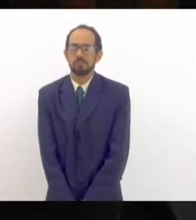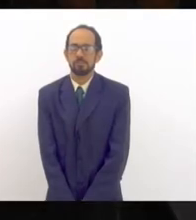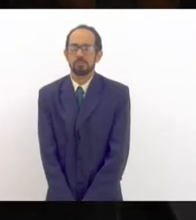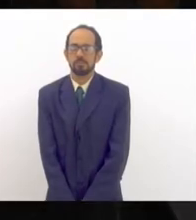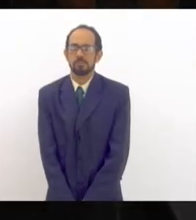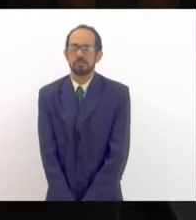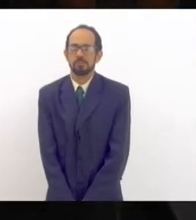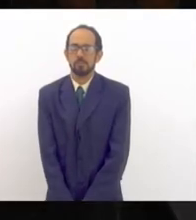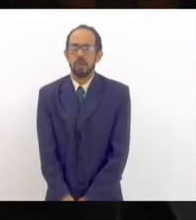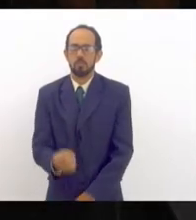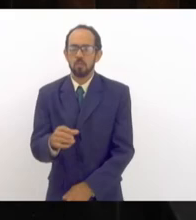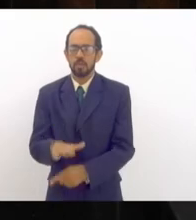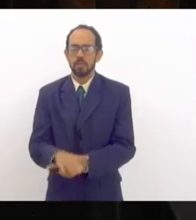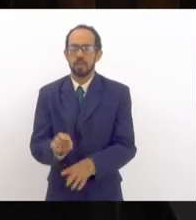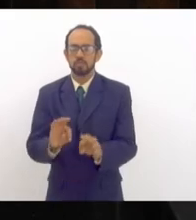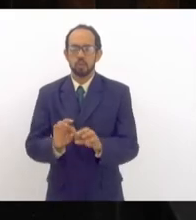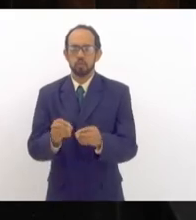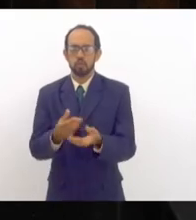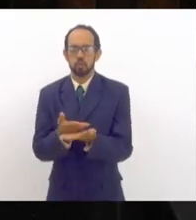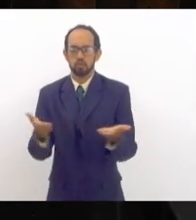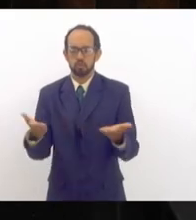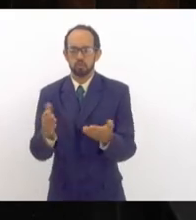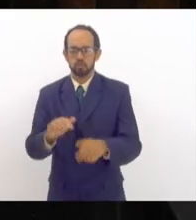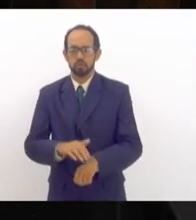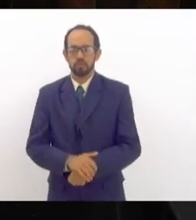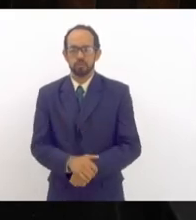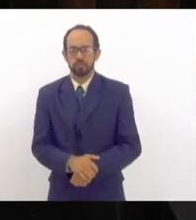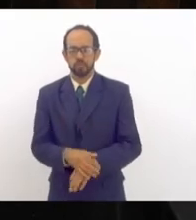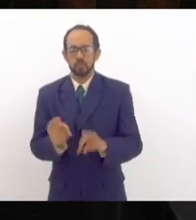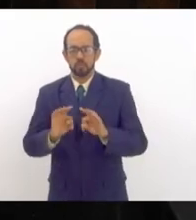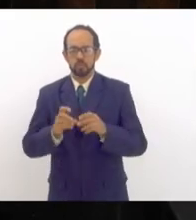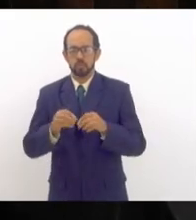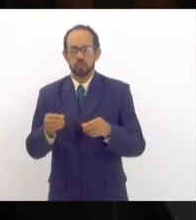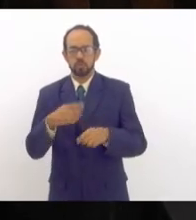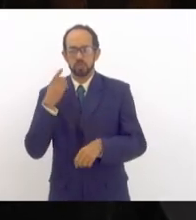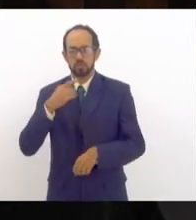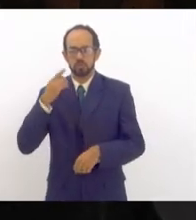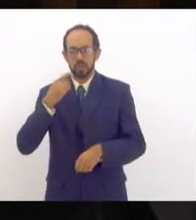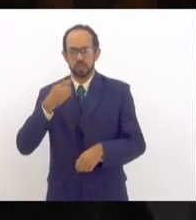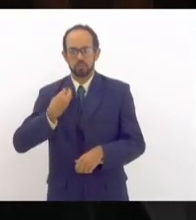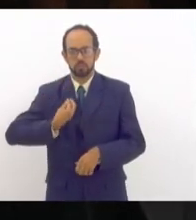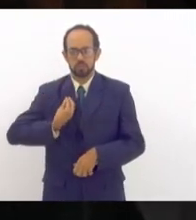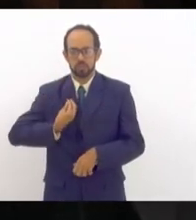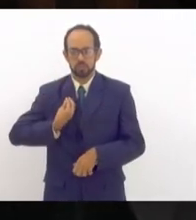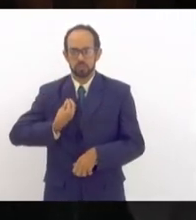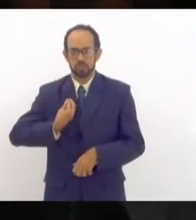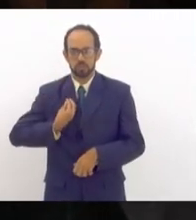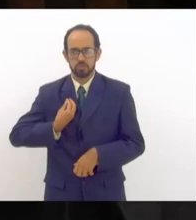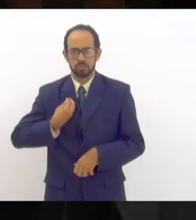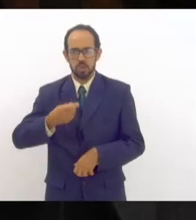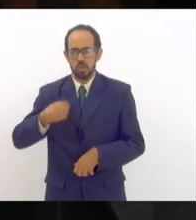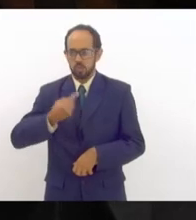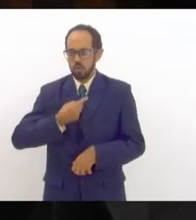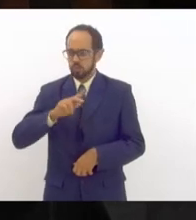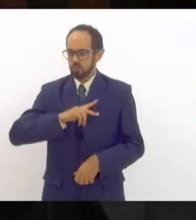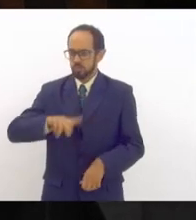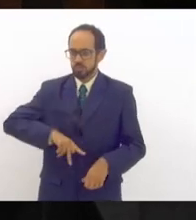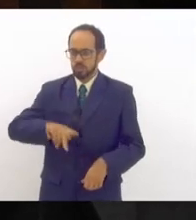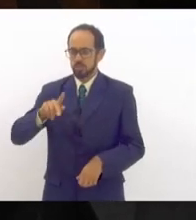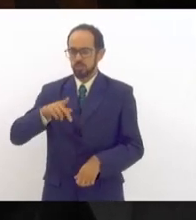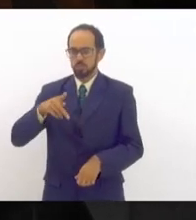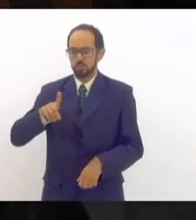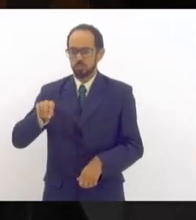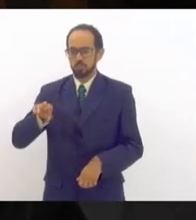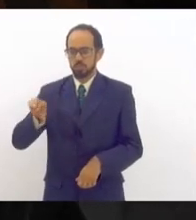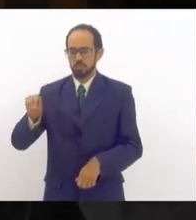Boa tarde a todos e a todas todos os deputados e deputados presentes ao nosso Presidente Pedro brasão amigo